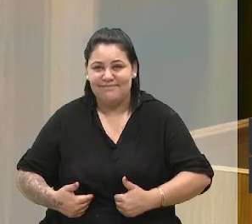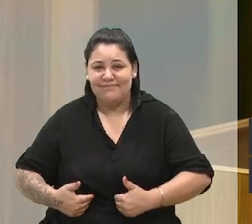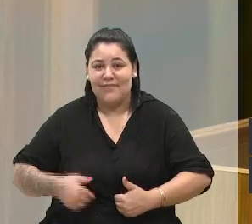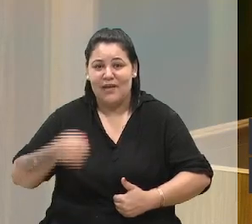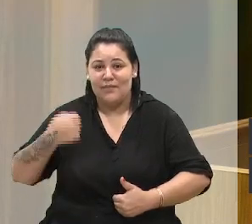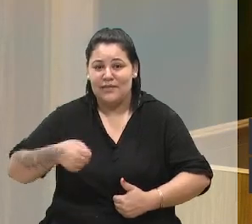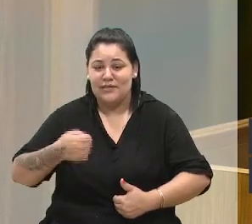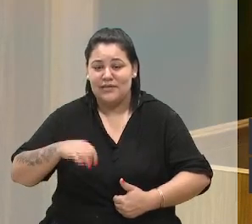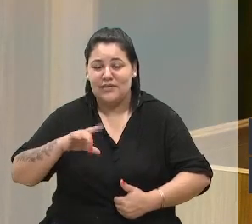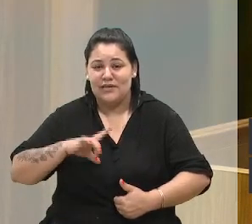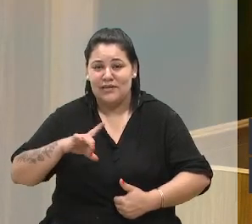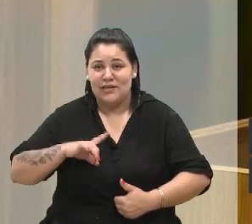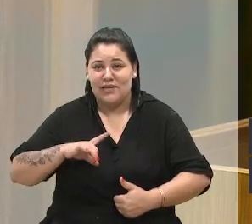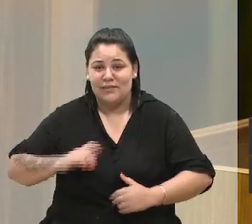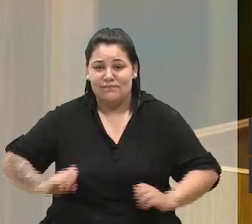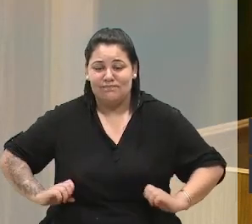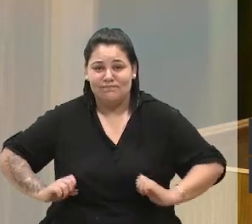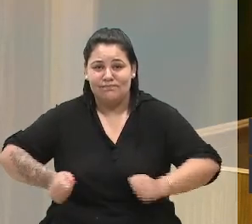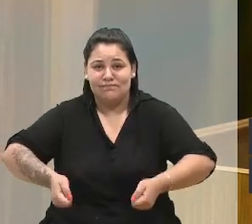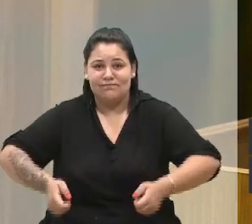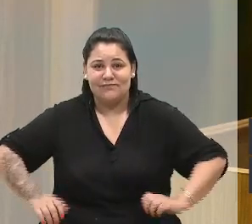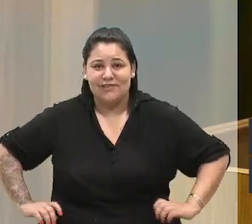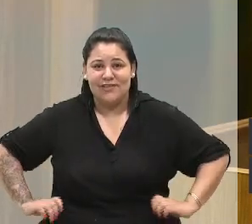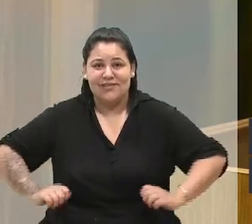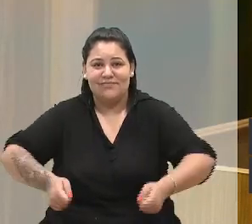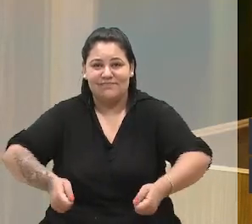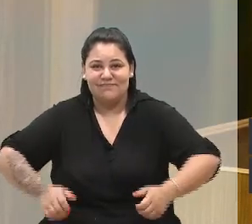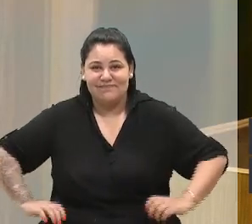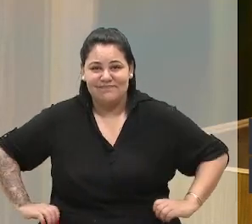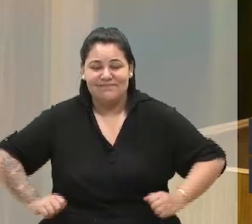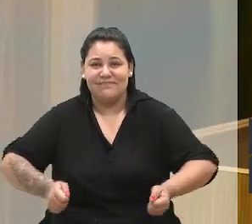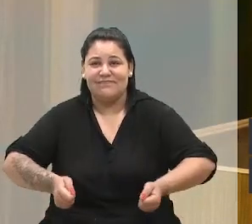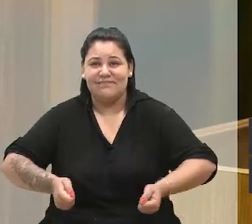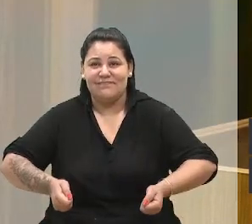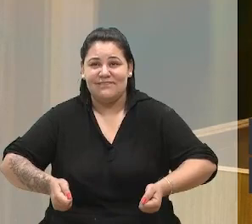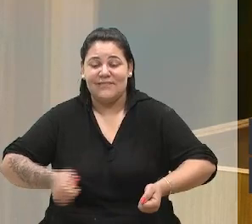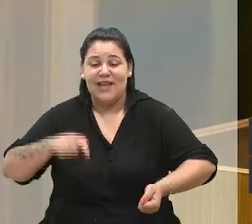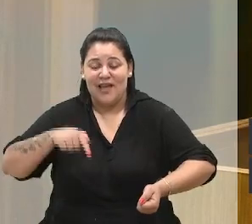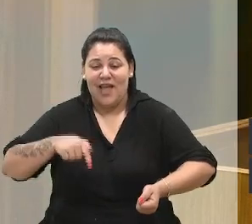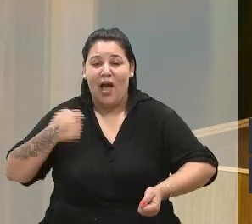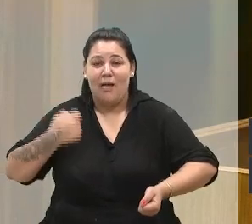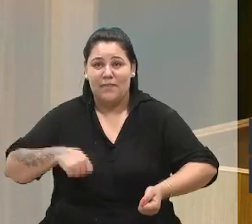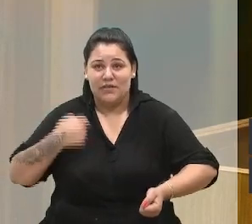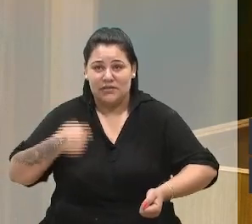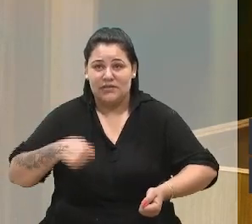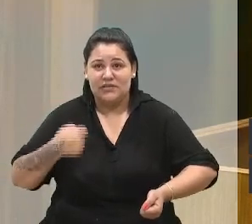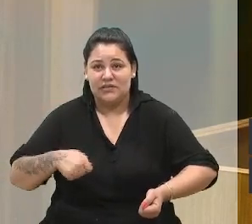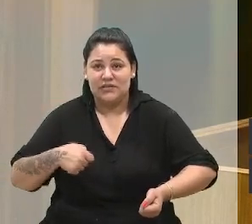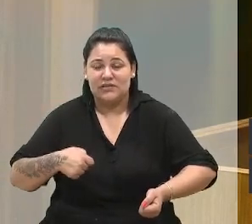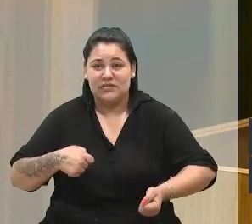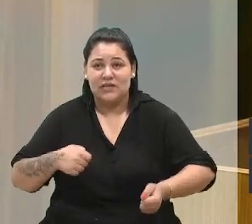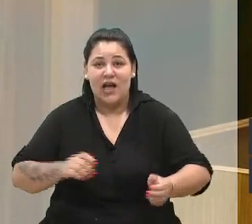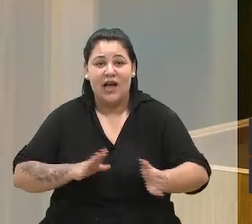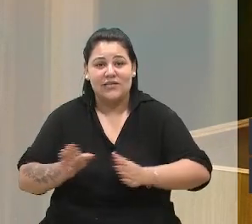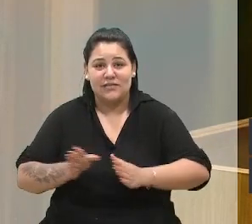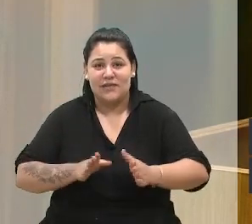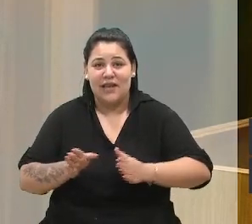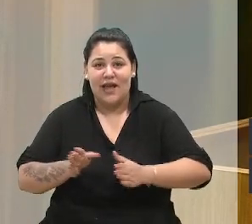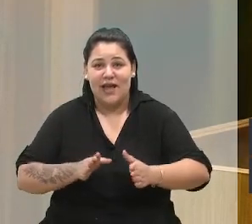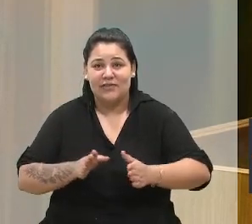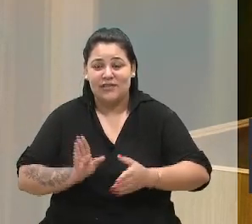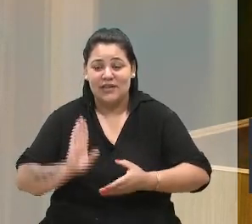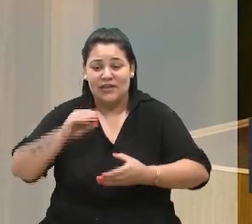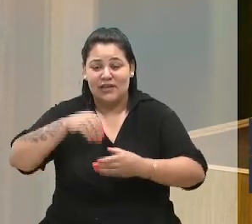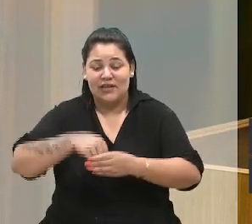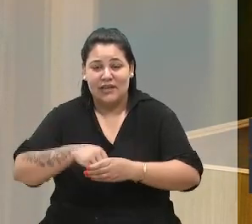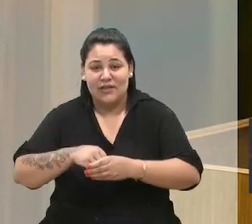necessária utilizar a cadeira de rodas, ela precisa utilizar a cadeira de rodas e ela precisa de acessibilidade no